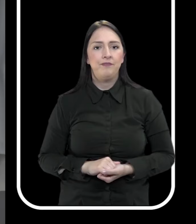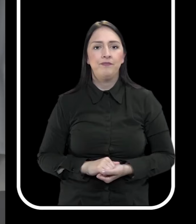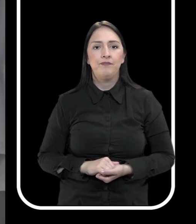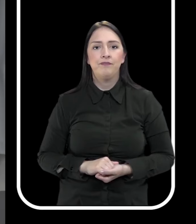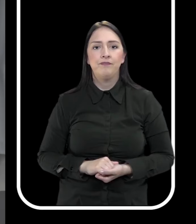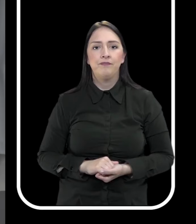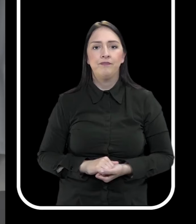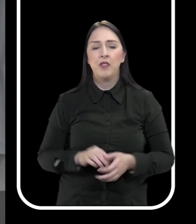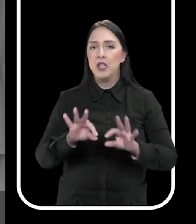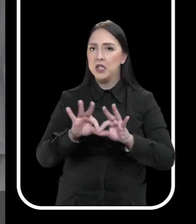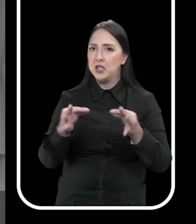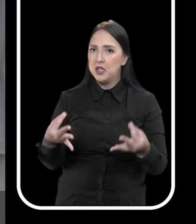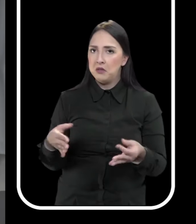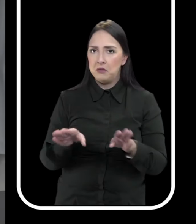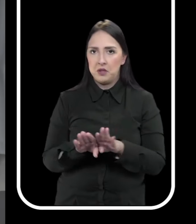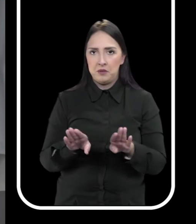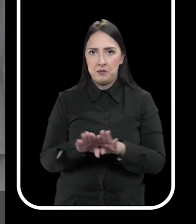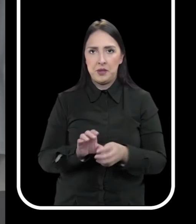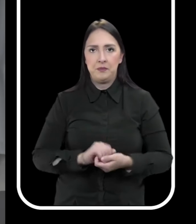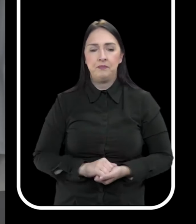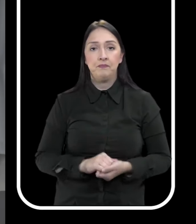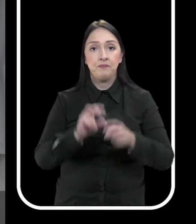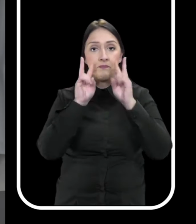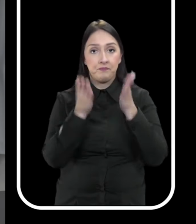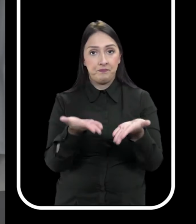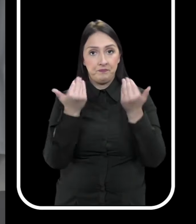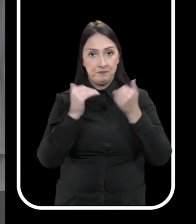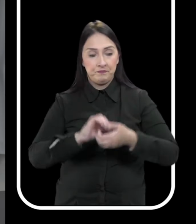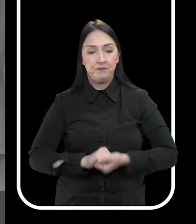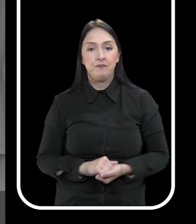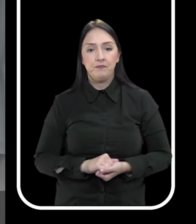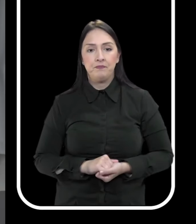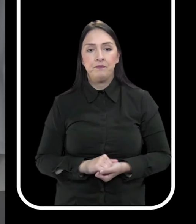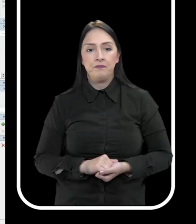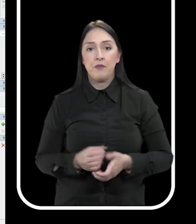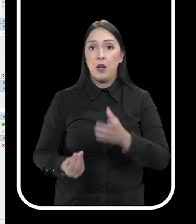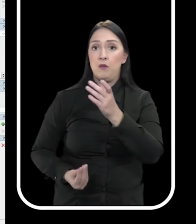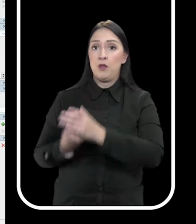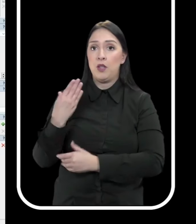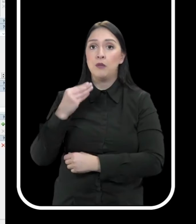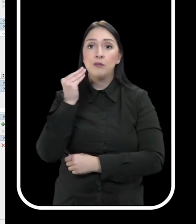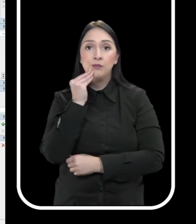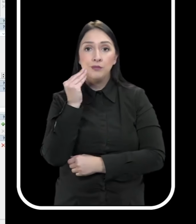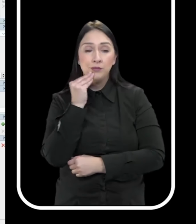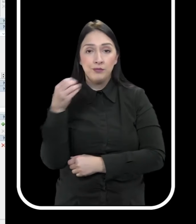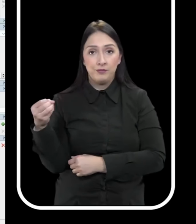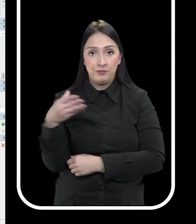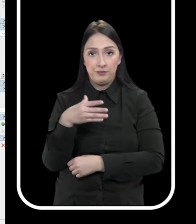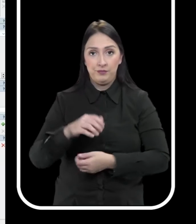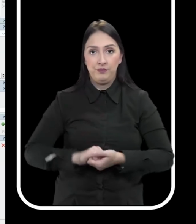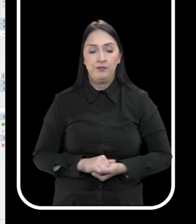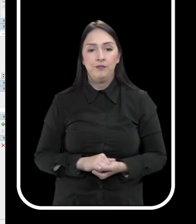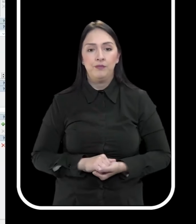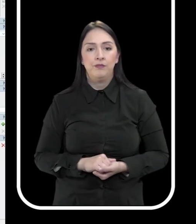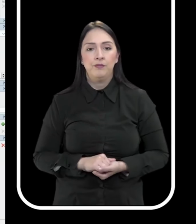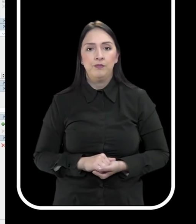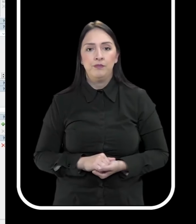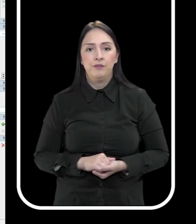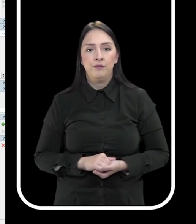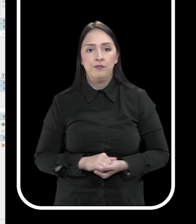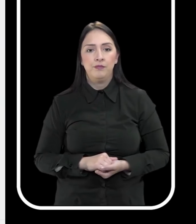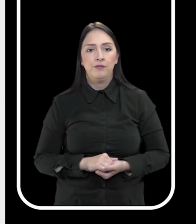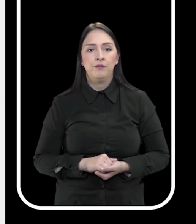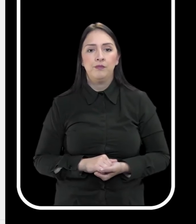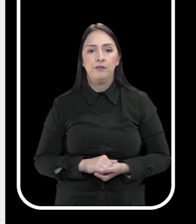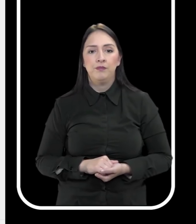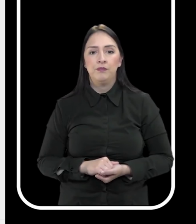né? Muito fácil, muito simples de se fazer. Então vejam aqui, ó, vamos criar uma simulação nova.